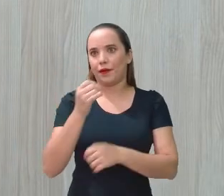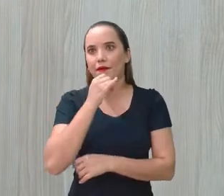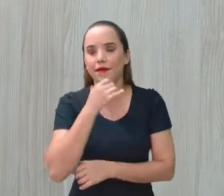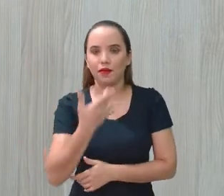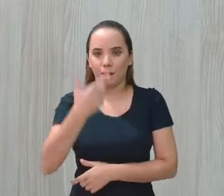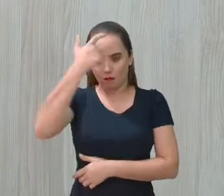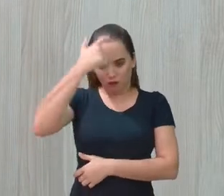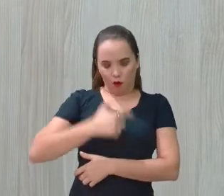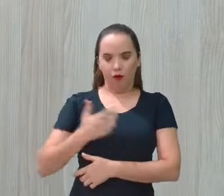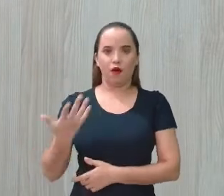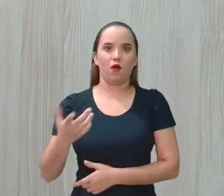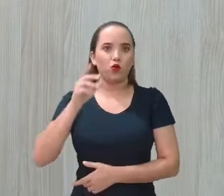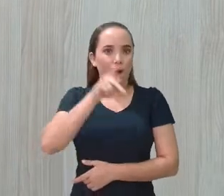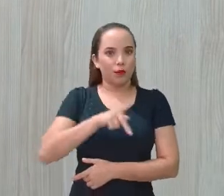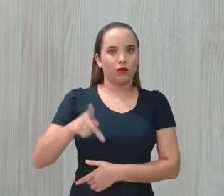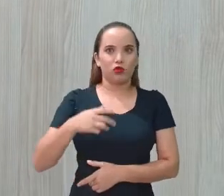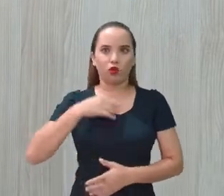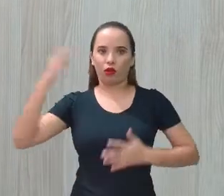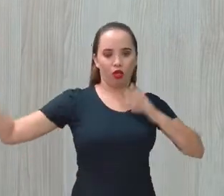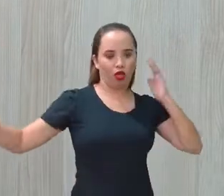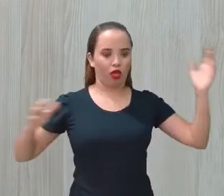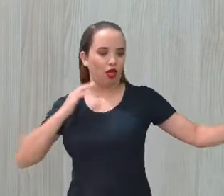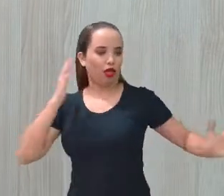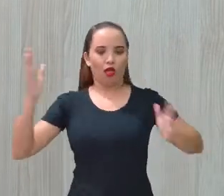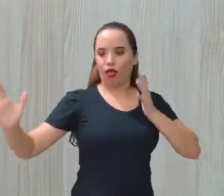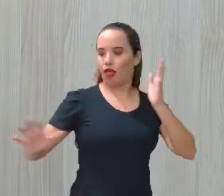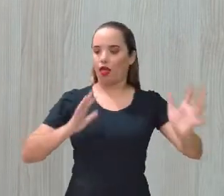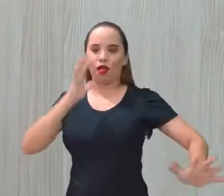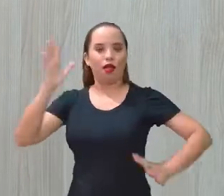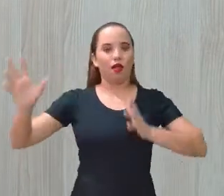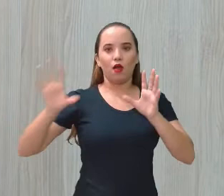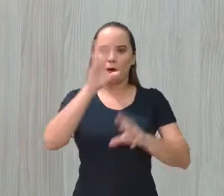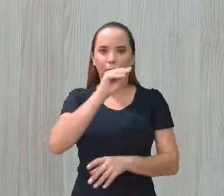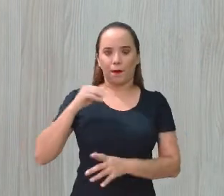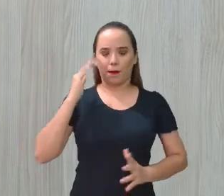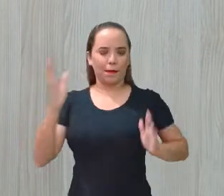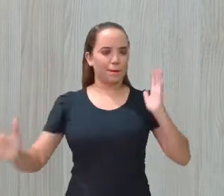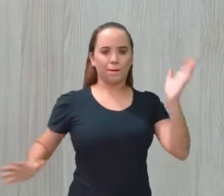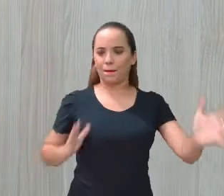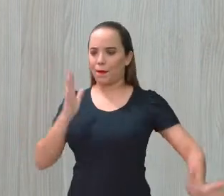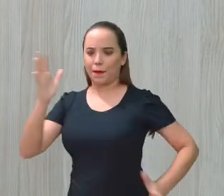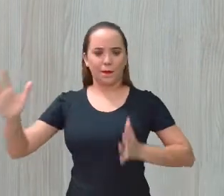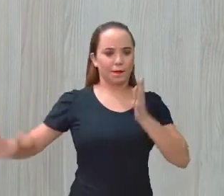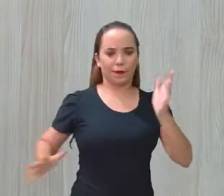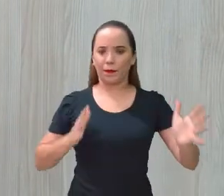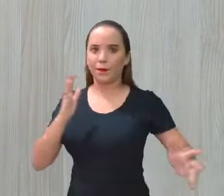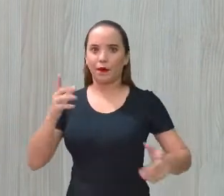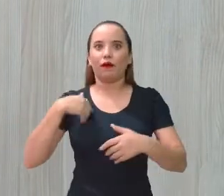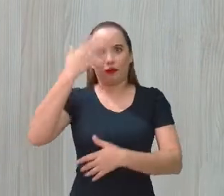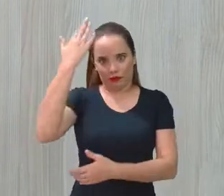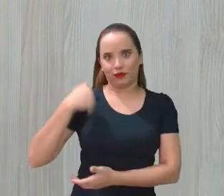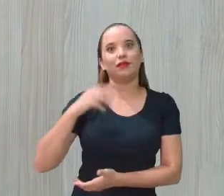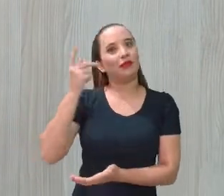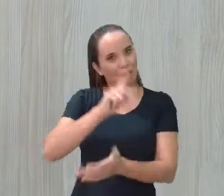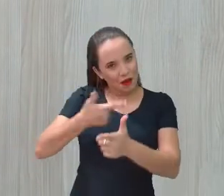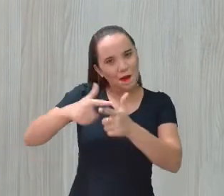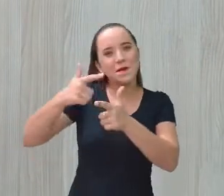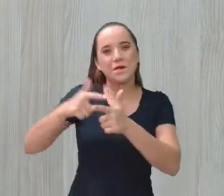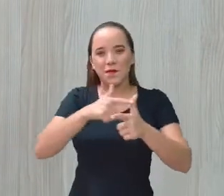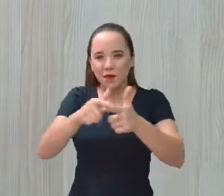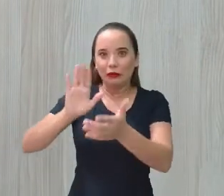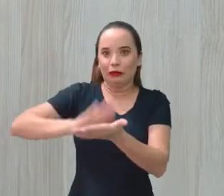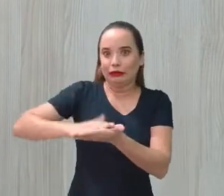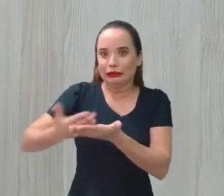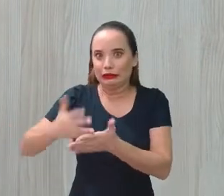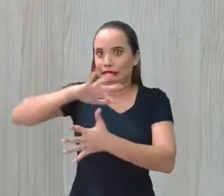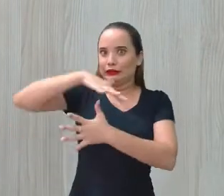eu sou uma professora que gesticulo demais. E isso acho que, inclusive, é um problema para os intérpretes de Libras, porque eu